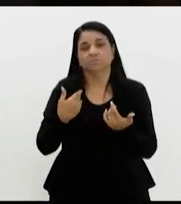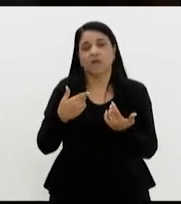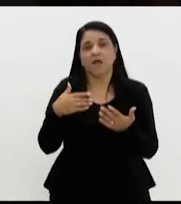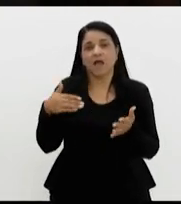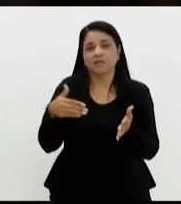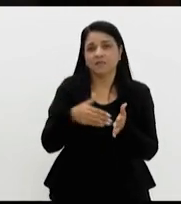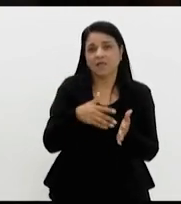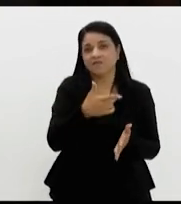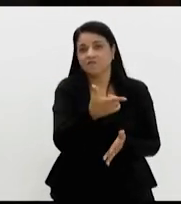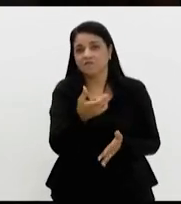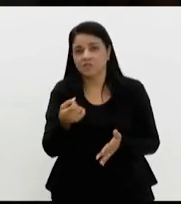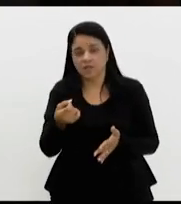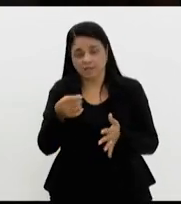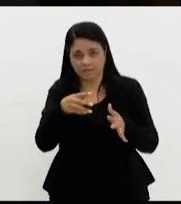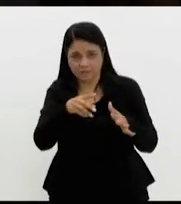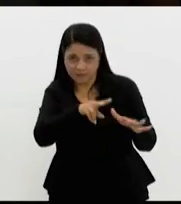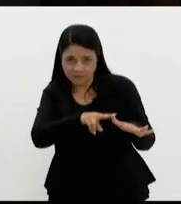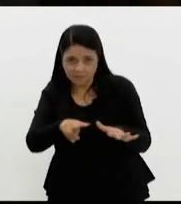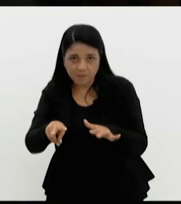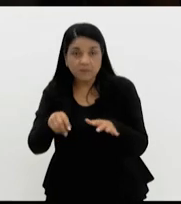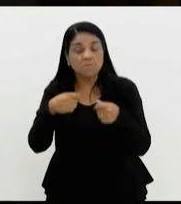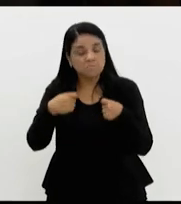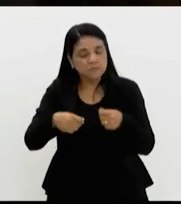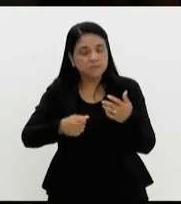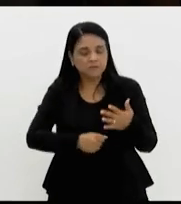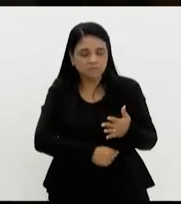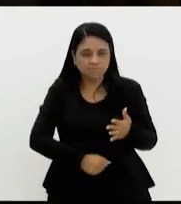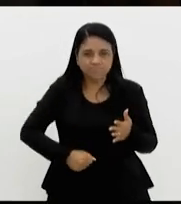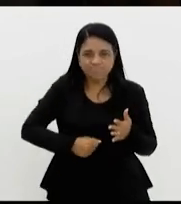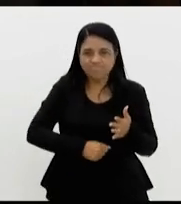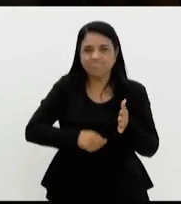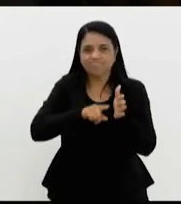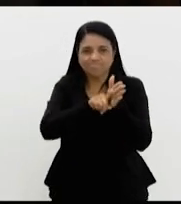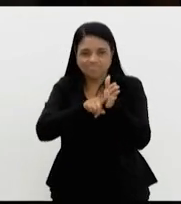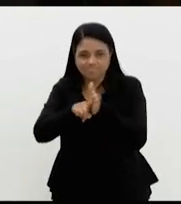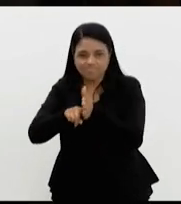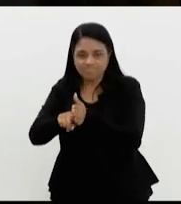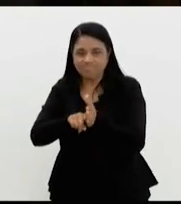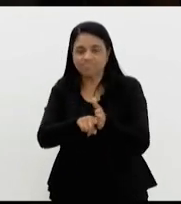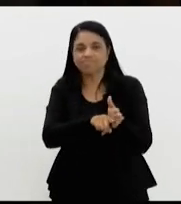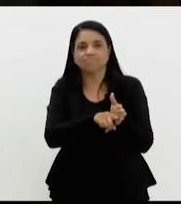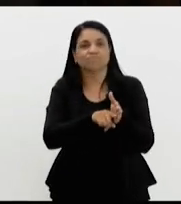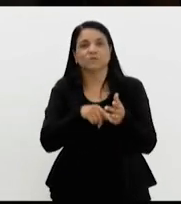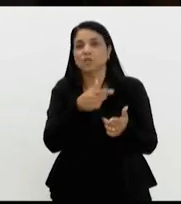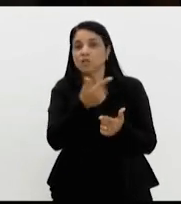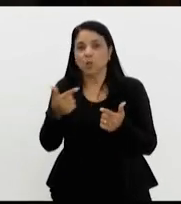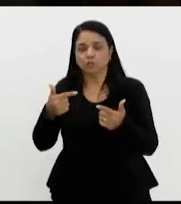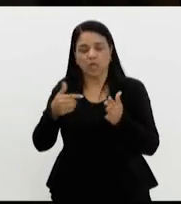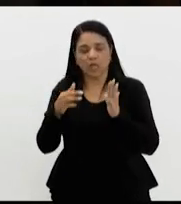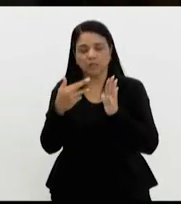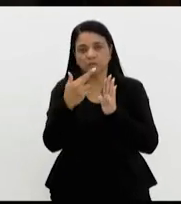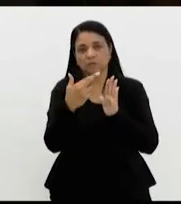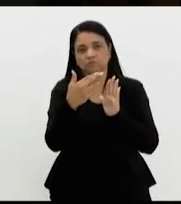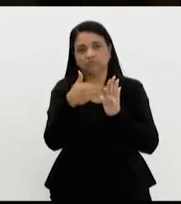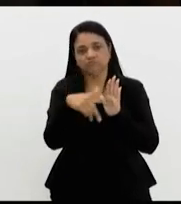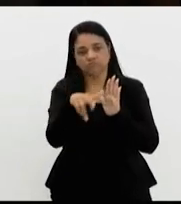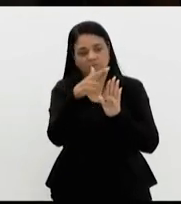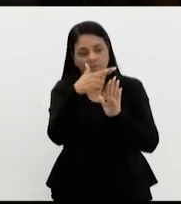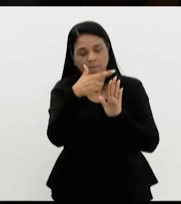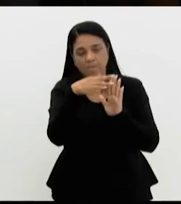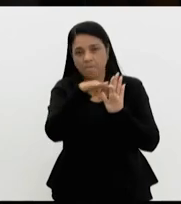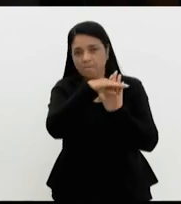ultrassonografia morfológica hoje, ele não é previsto nos manuais do Ministério da Saúde para os pacientes